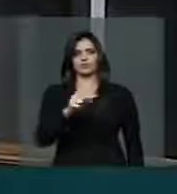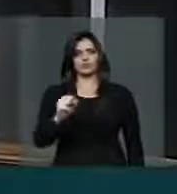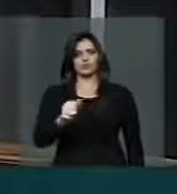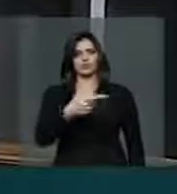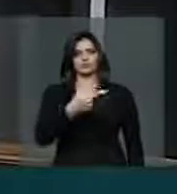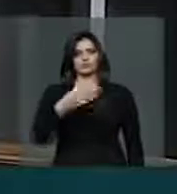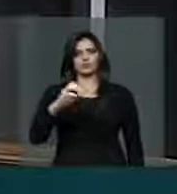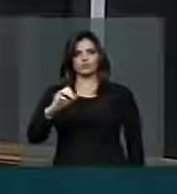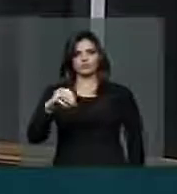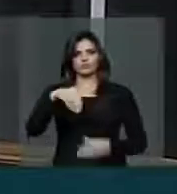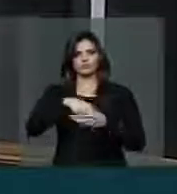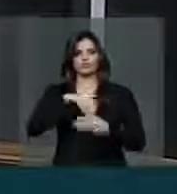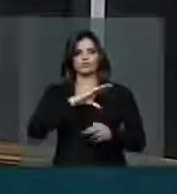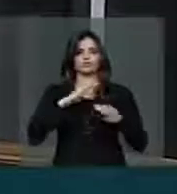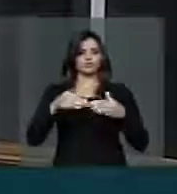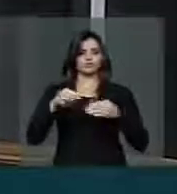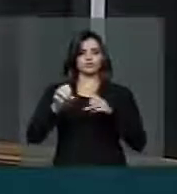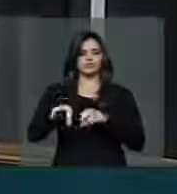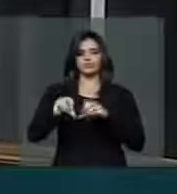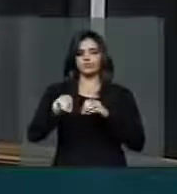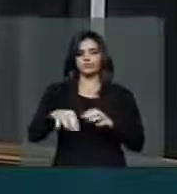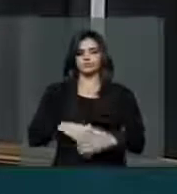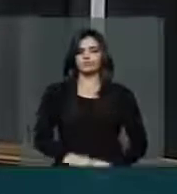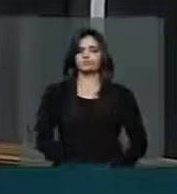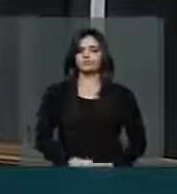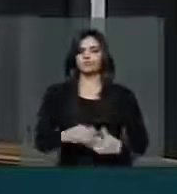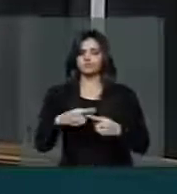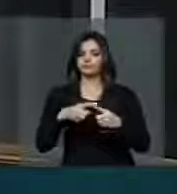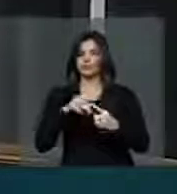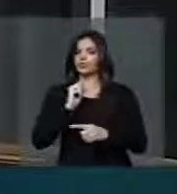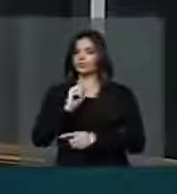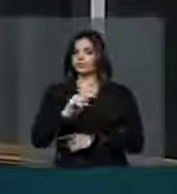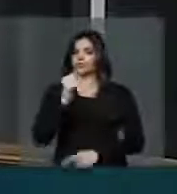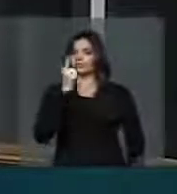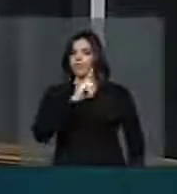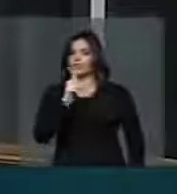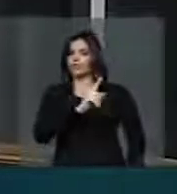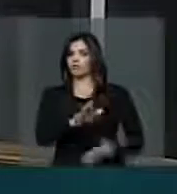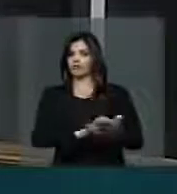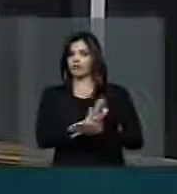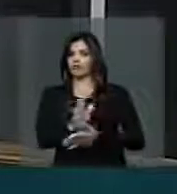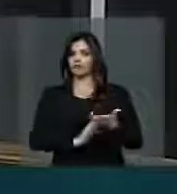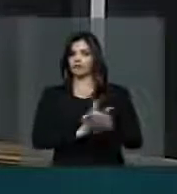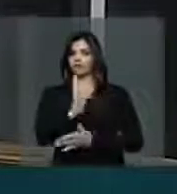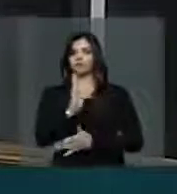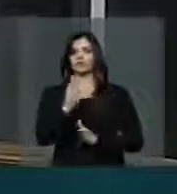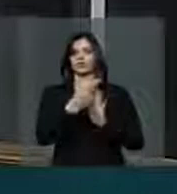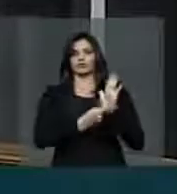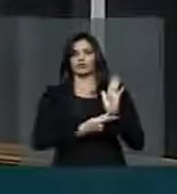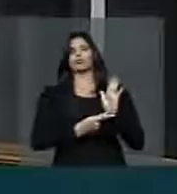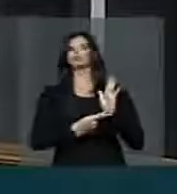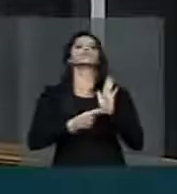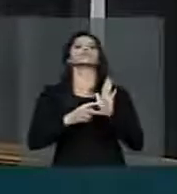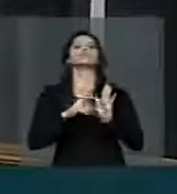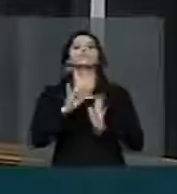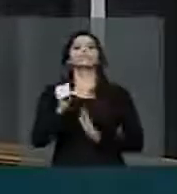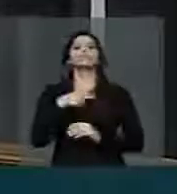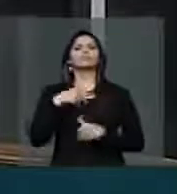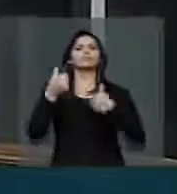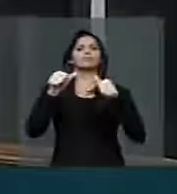3.688/2000 na Comissão de Educação. Pois se não conseguirmos levar adiante esse projeto, veremos